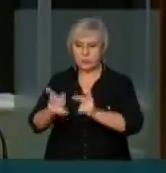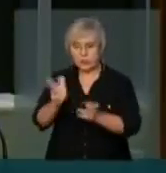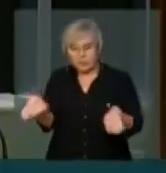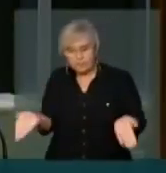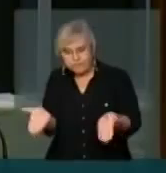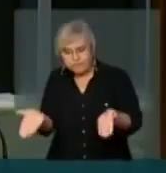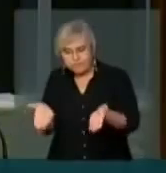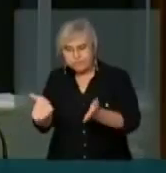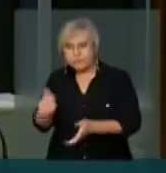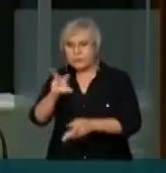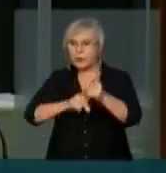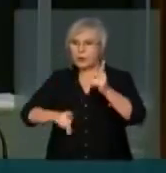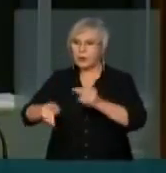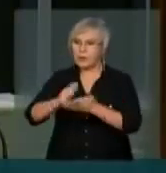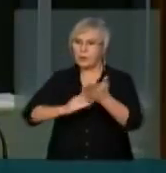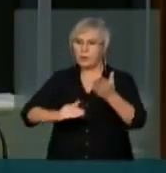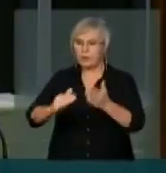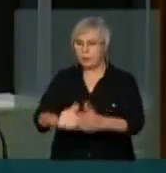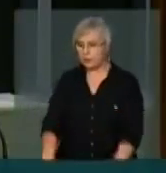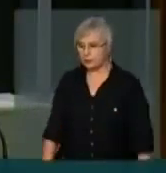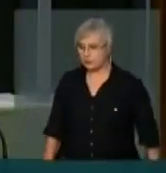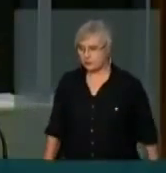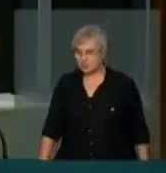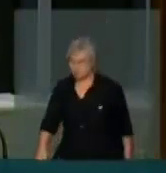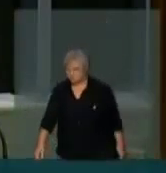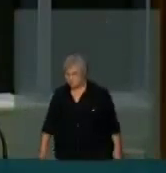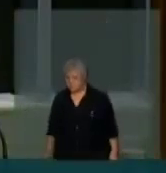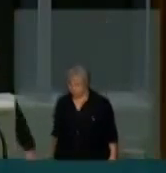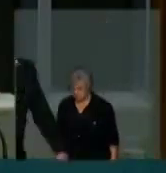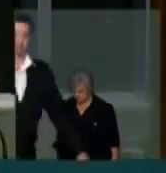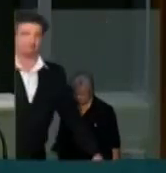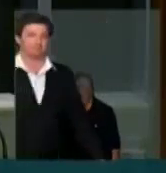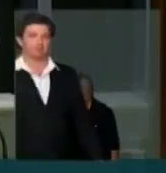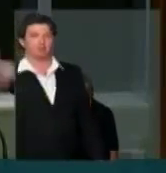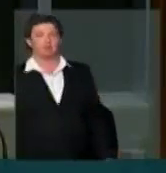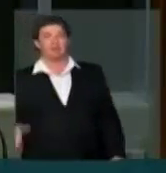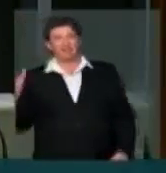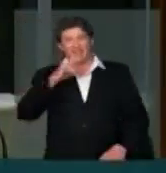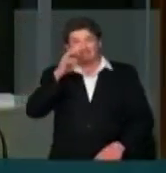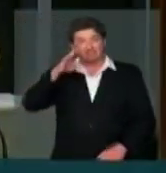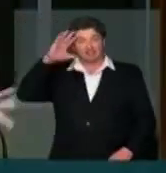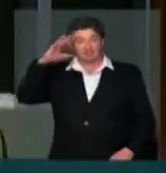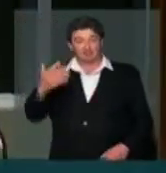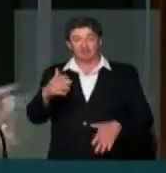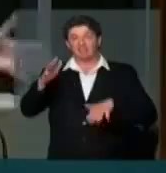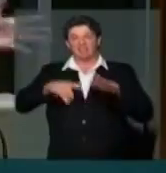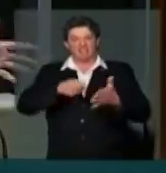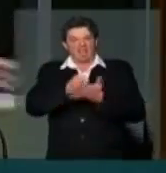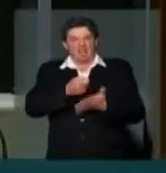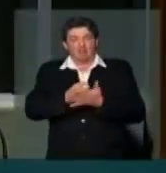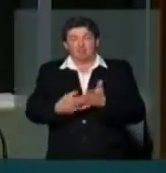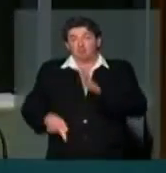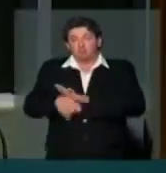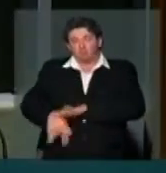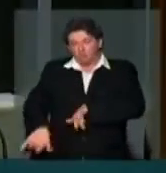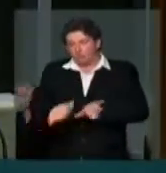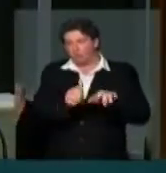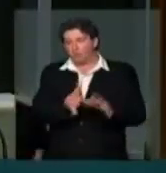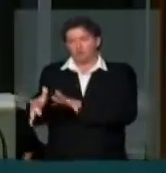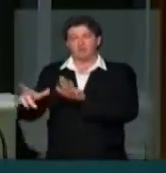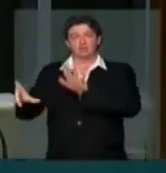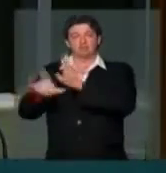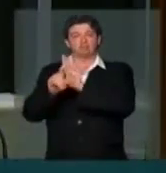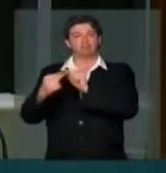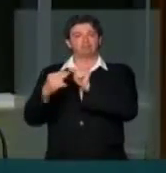estimulam instituições para acelerar decisões ao arbítrio, muitas vezes, do processo